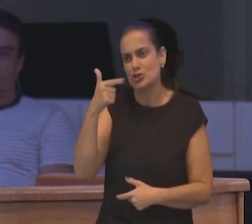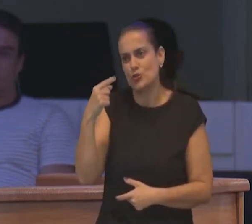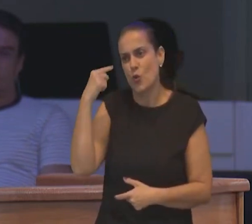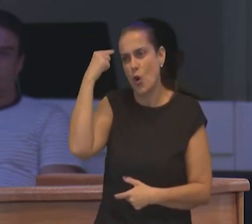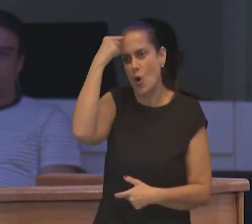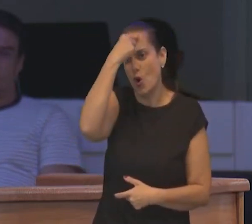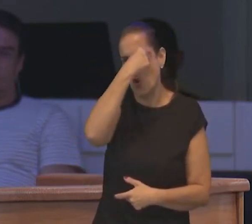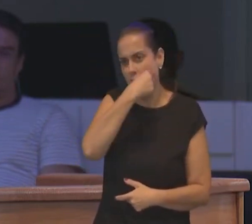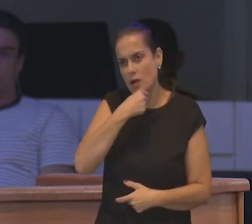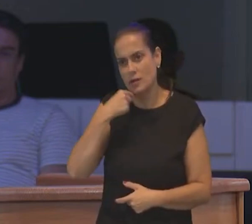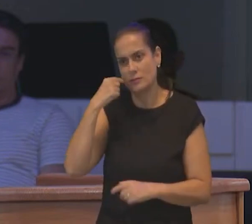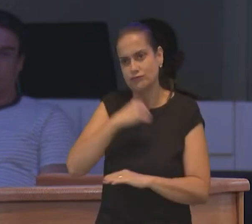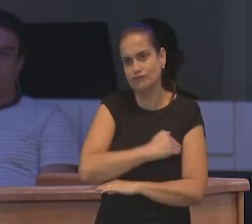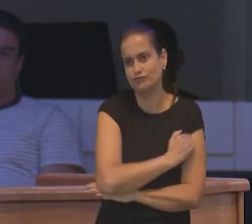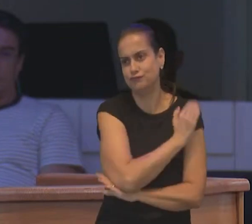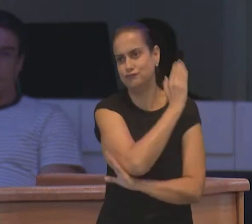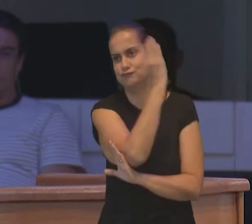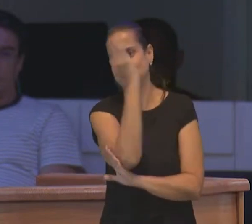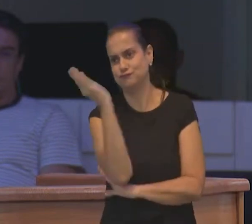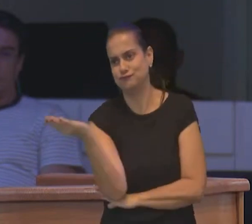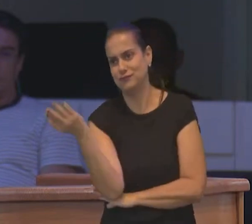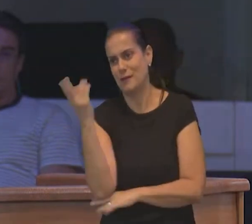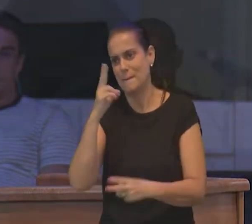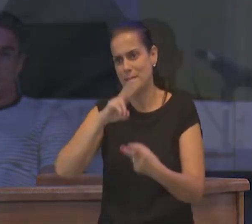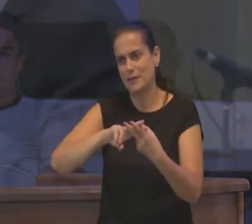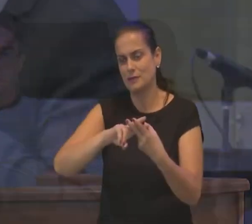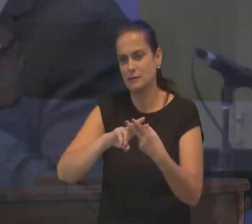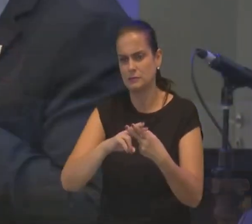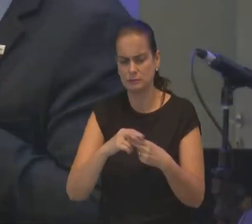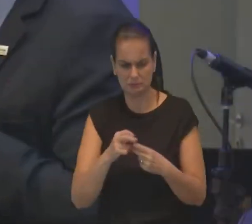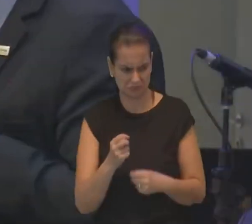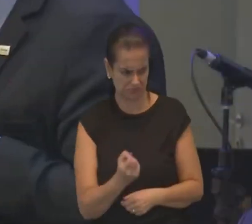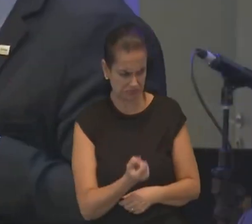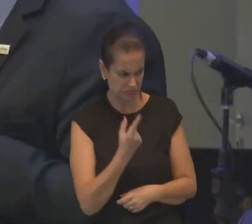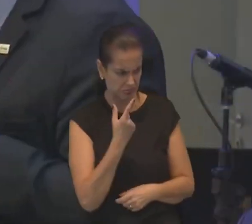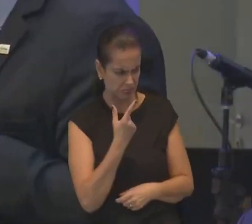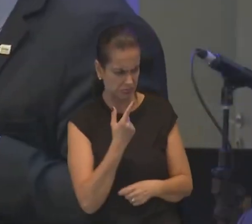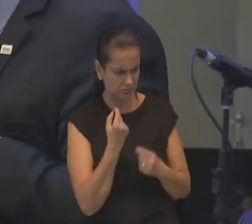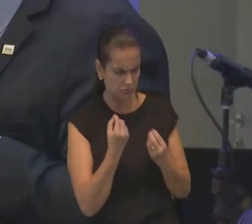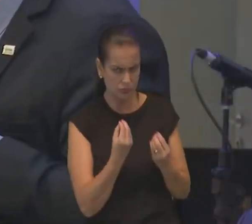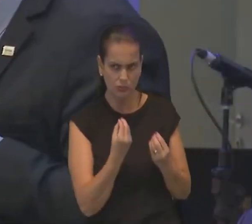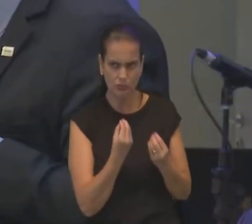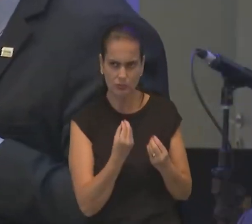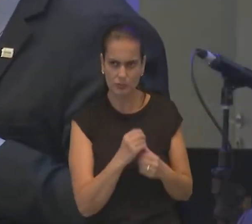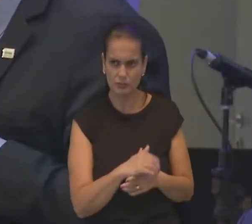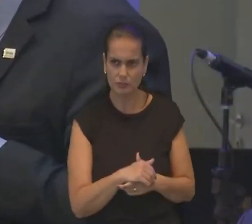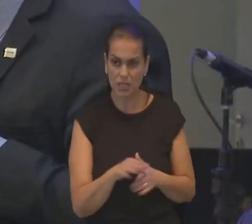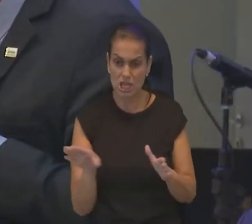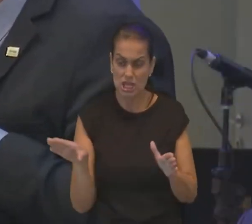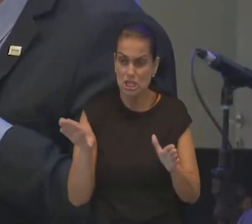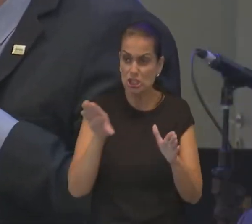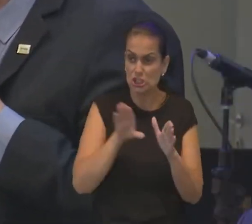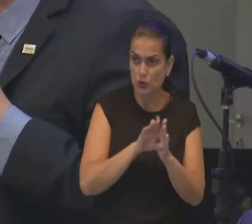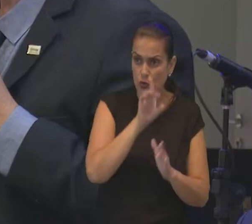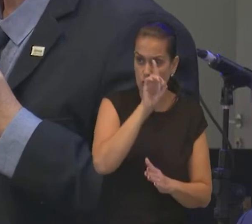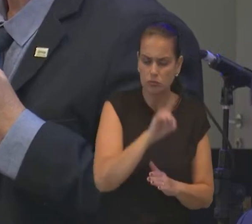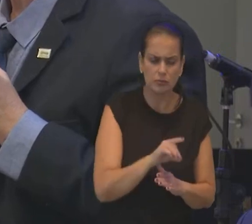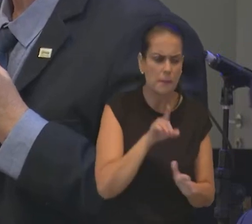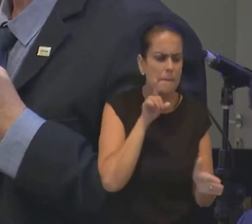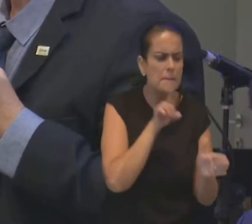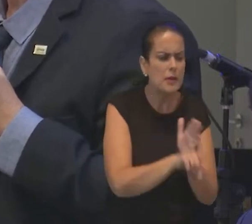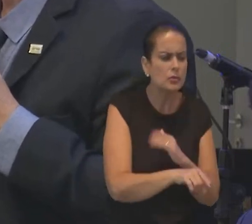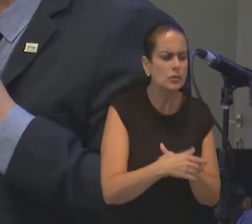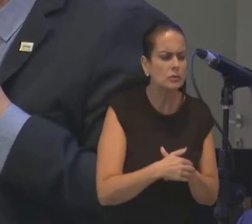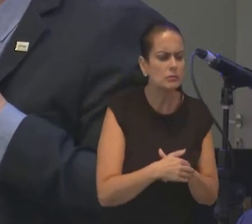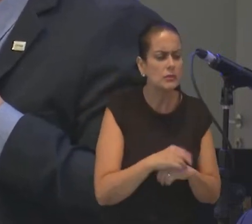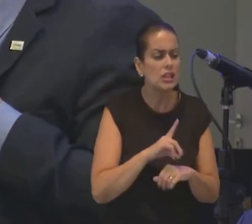E isso despertou a direção daquela unidade. Mas quando eu cheguei para o diretor, eu disse: e aí, diretor, quando é que a gente